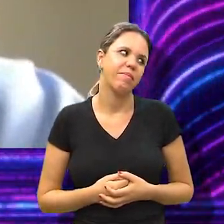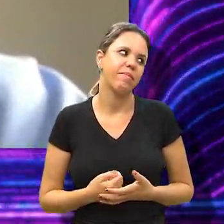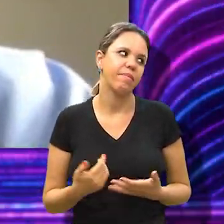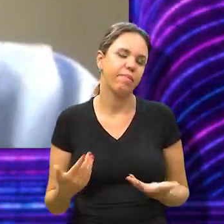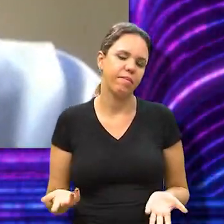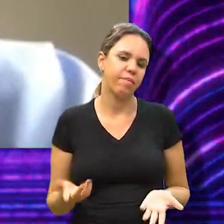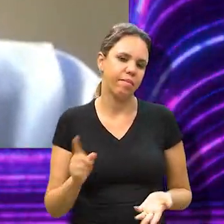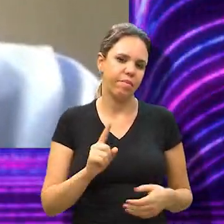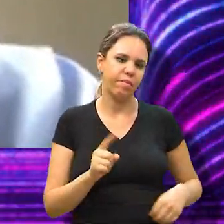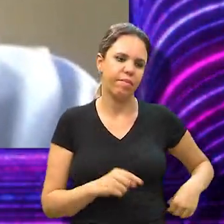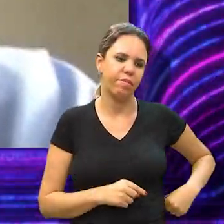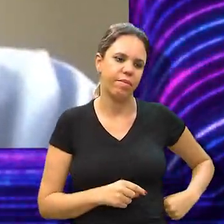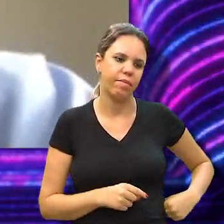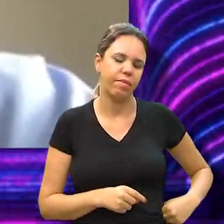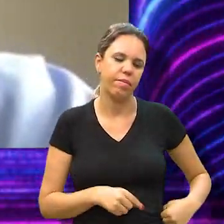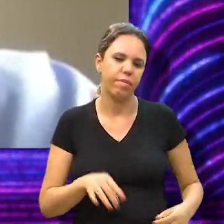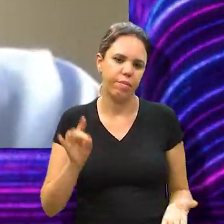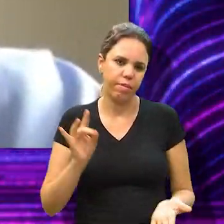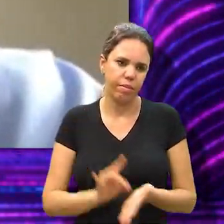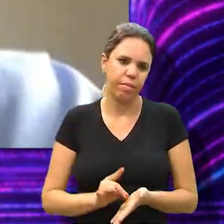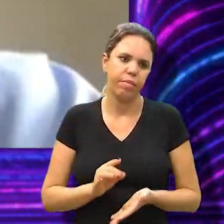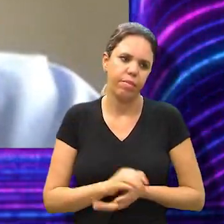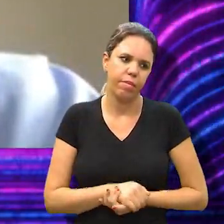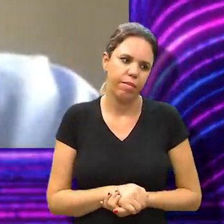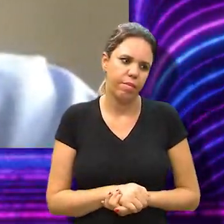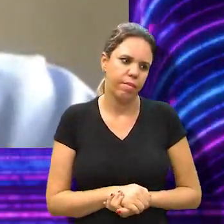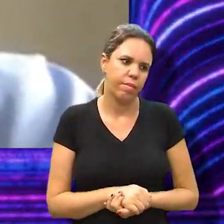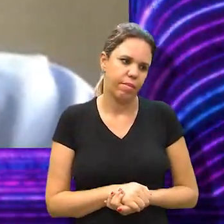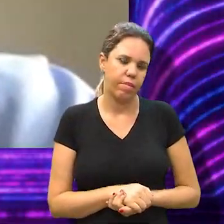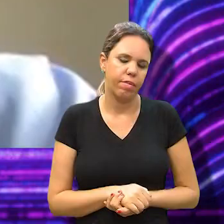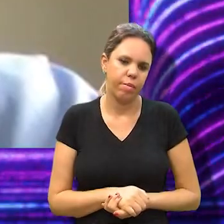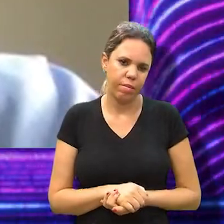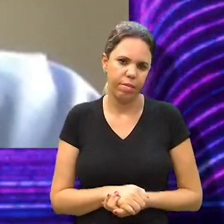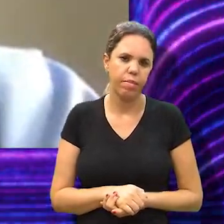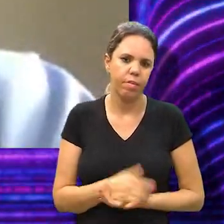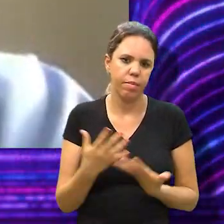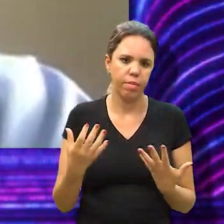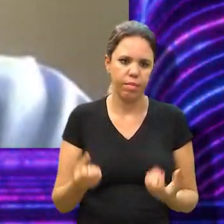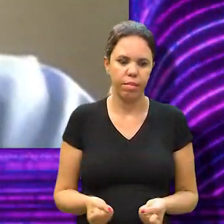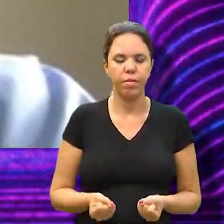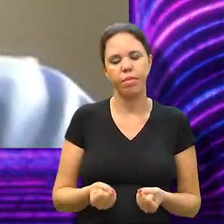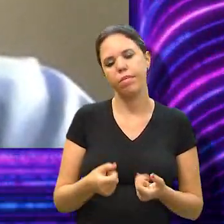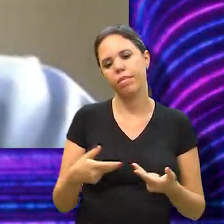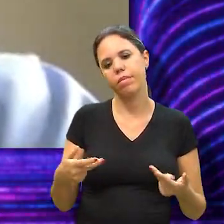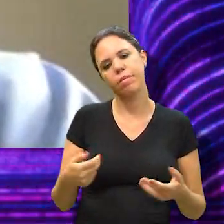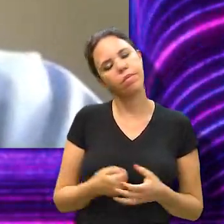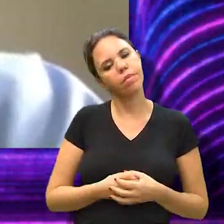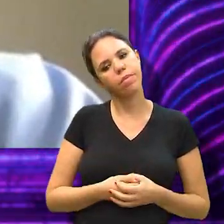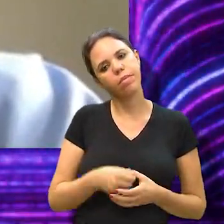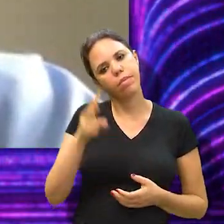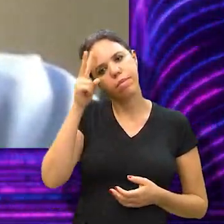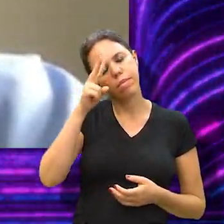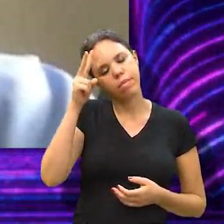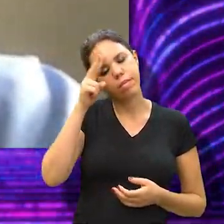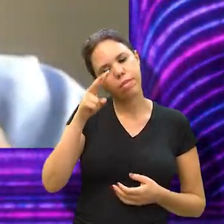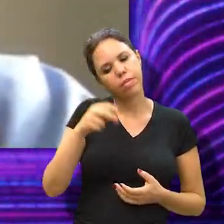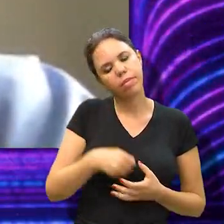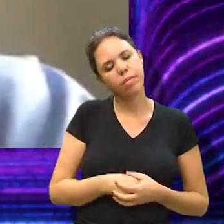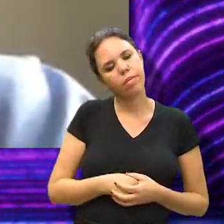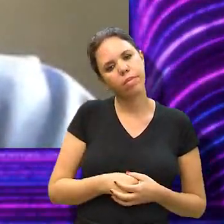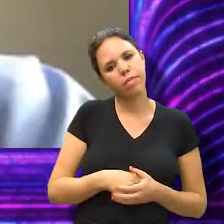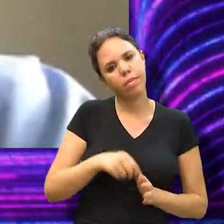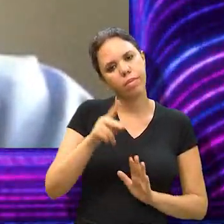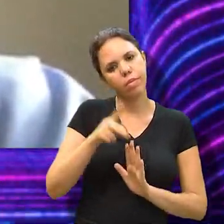Então assim, não. Realmente, assim, eu concebi, né, essa história até